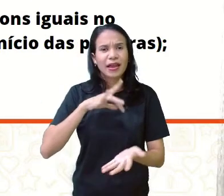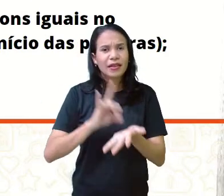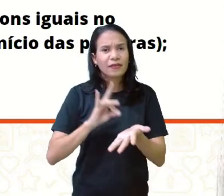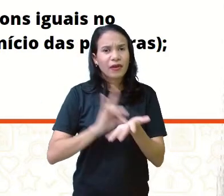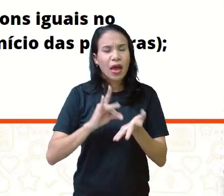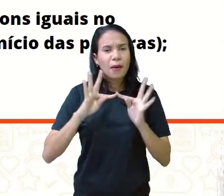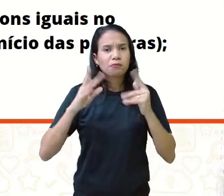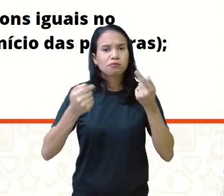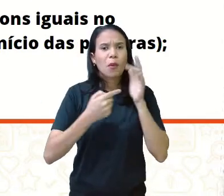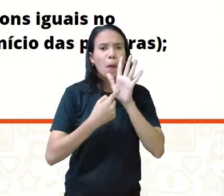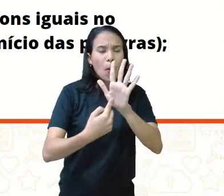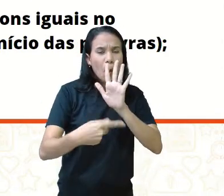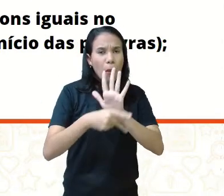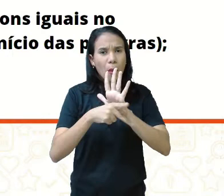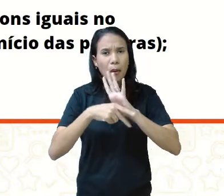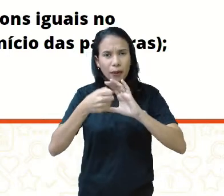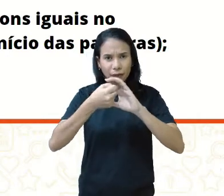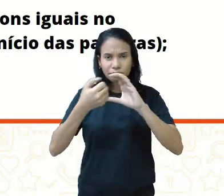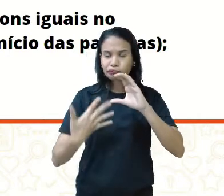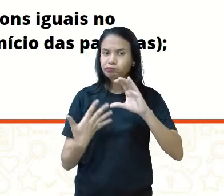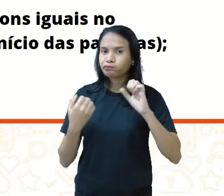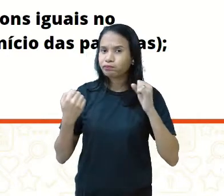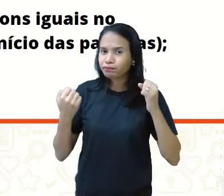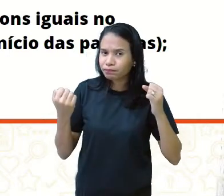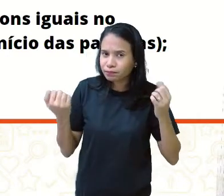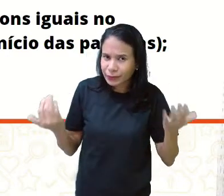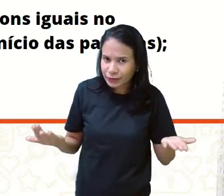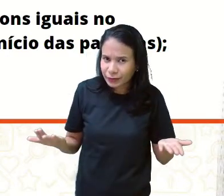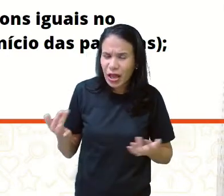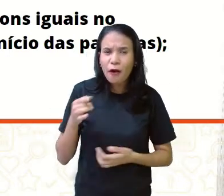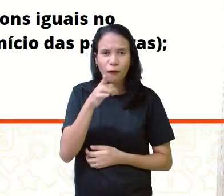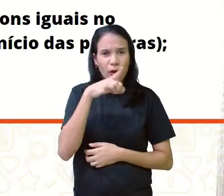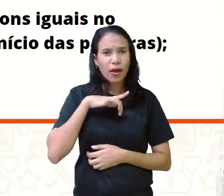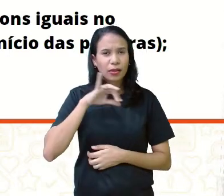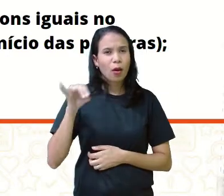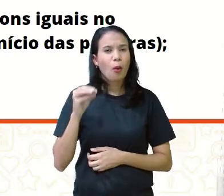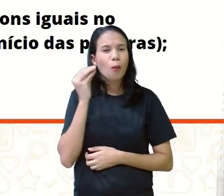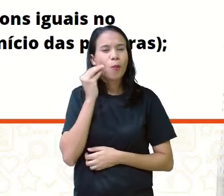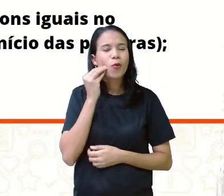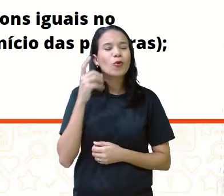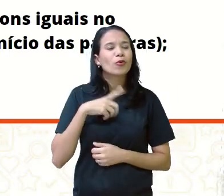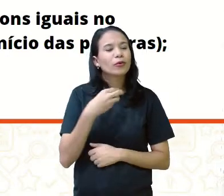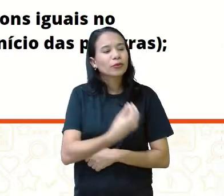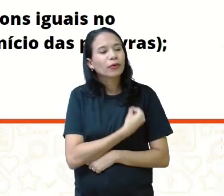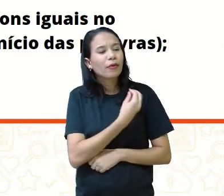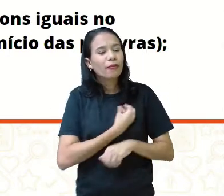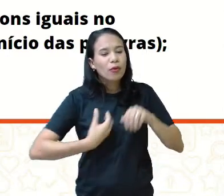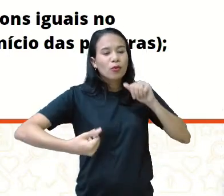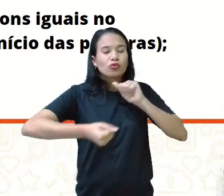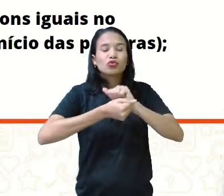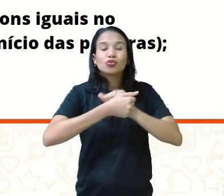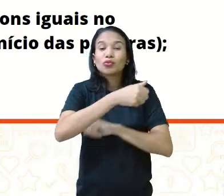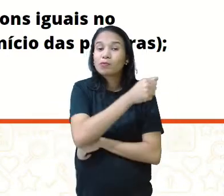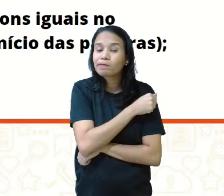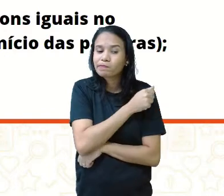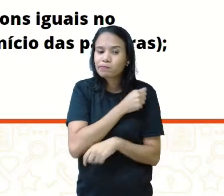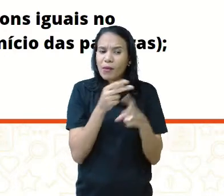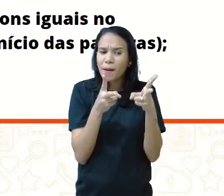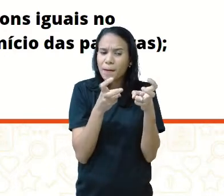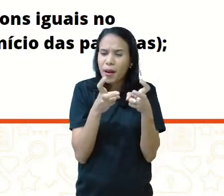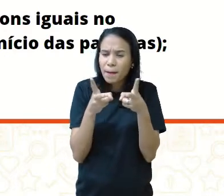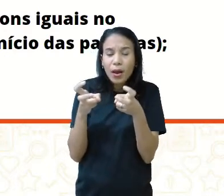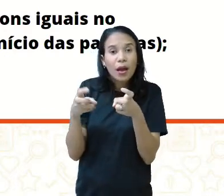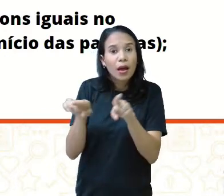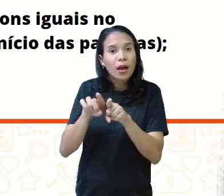necessariamente que apresentar esse sinal? Você que vai ter a oportunidade de estar com esse estudante, você vai percebendo e